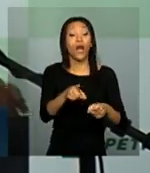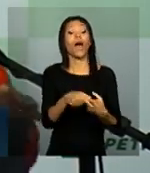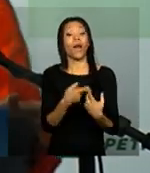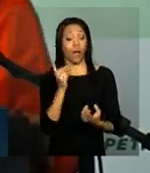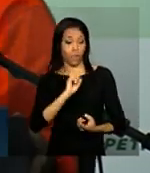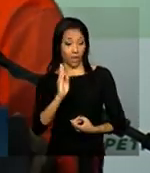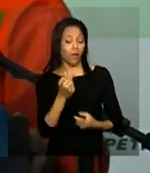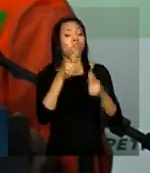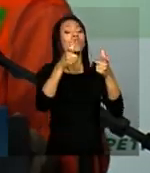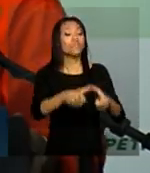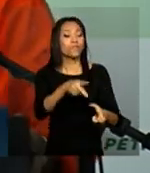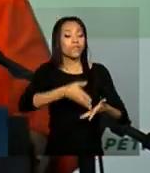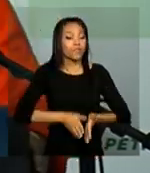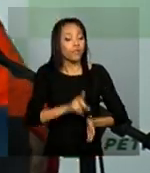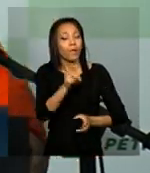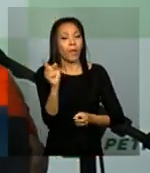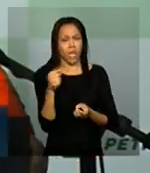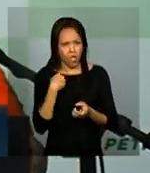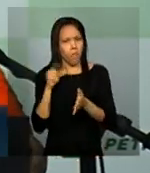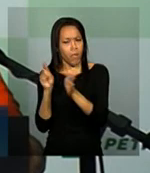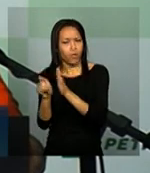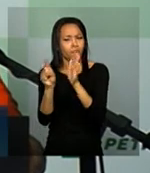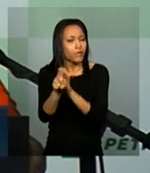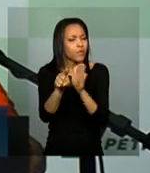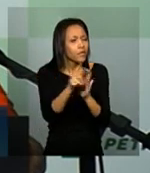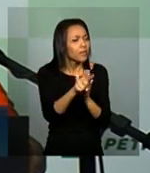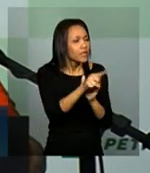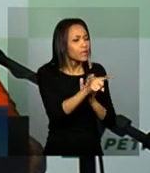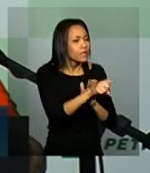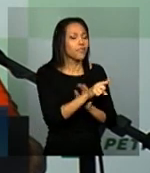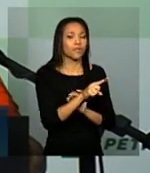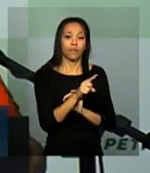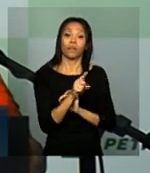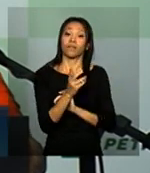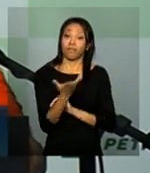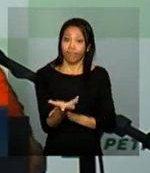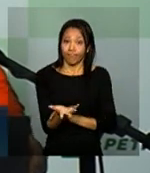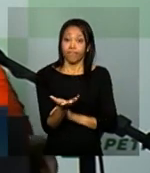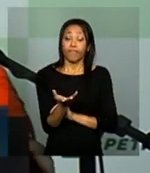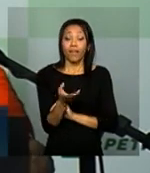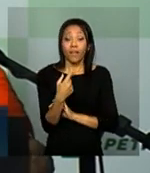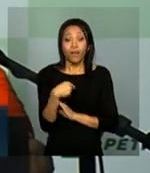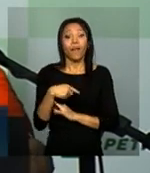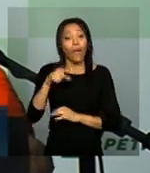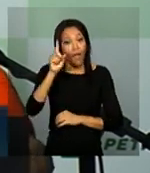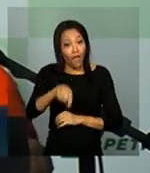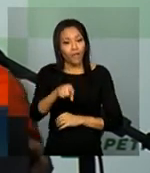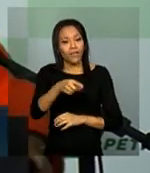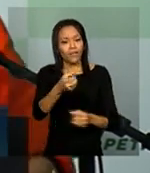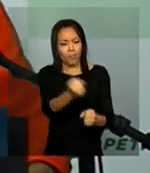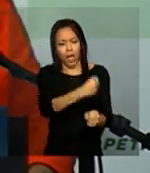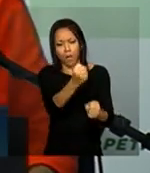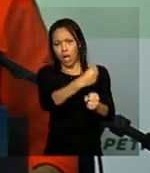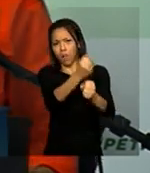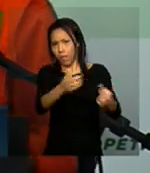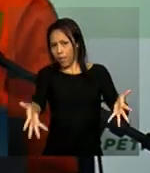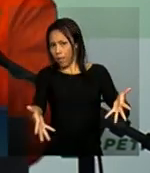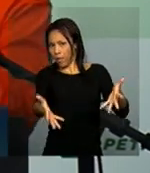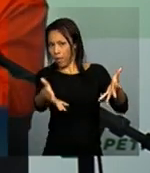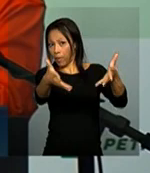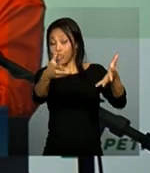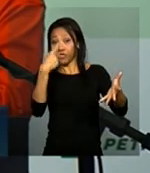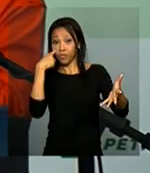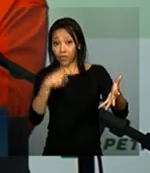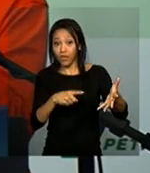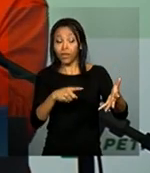mineiro, de onde você é, ou seja, a gente pergunta, geralmente, nessas construções, o Brasil está